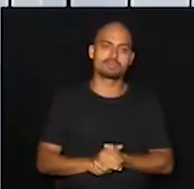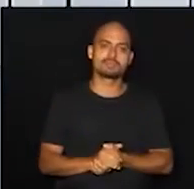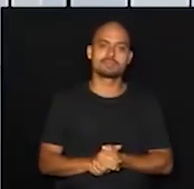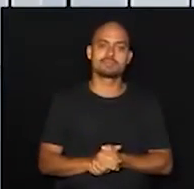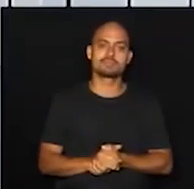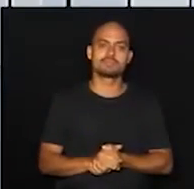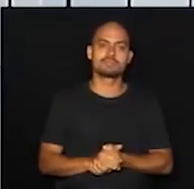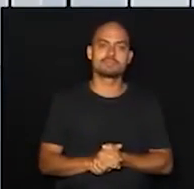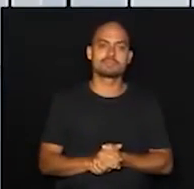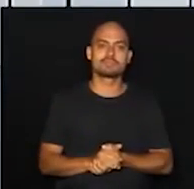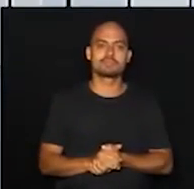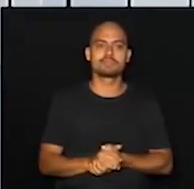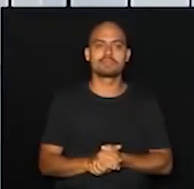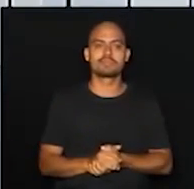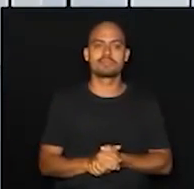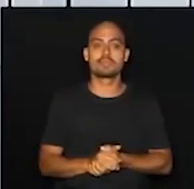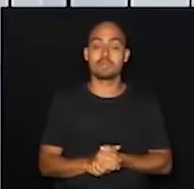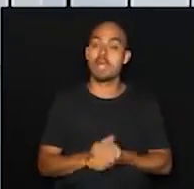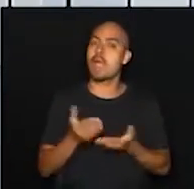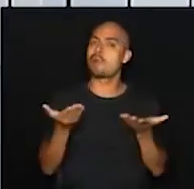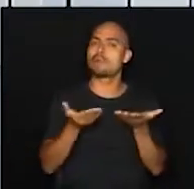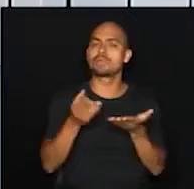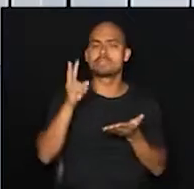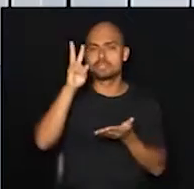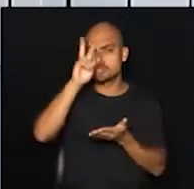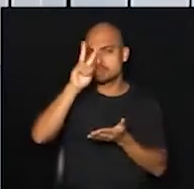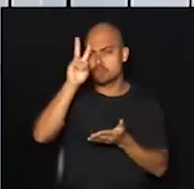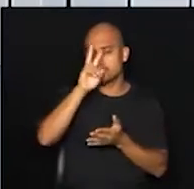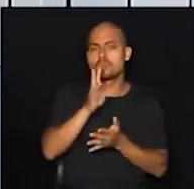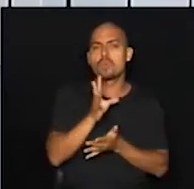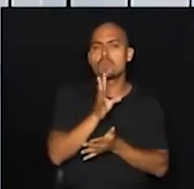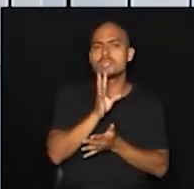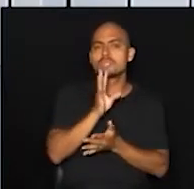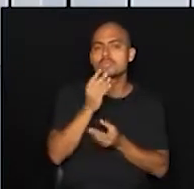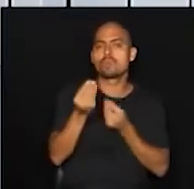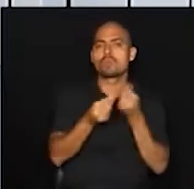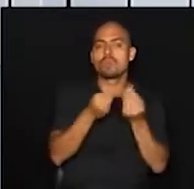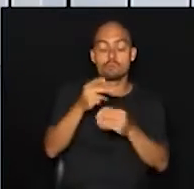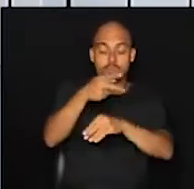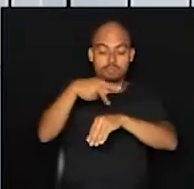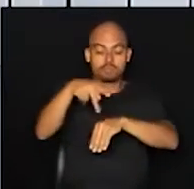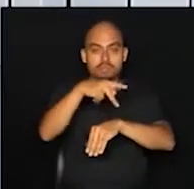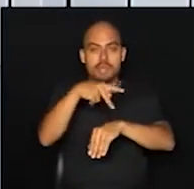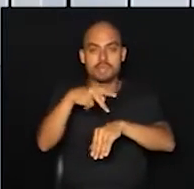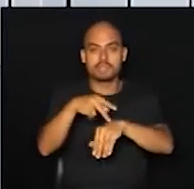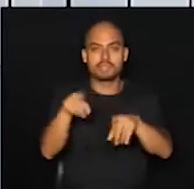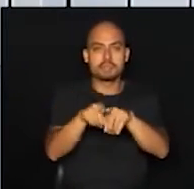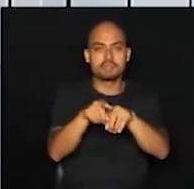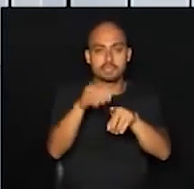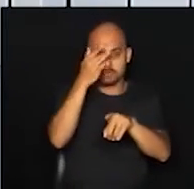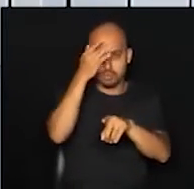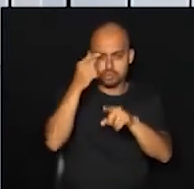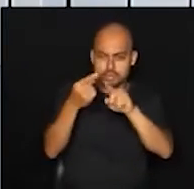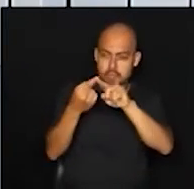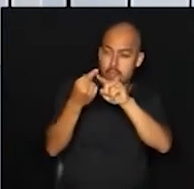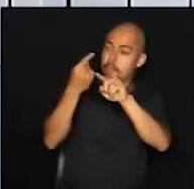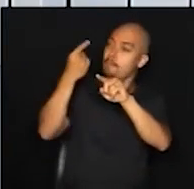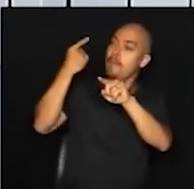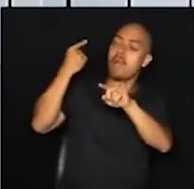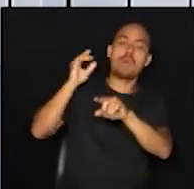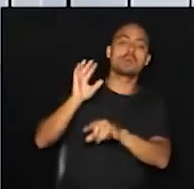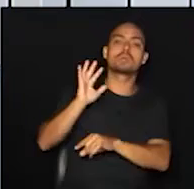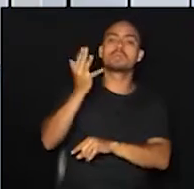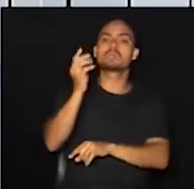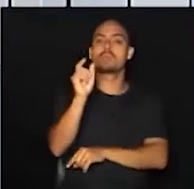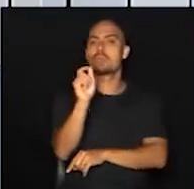E agora é hora da gente mergulhar na história, conhecer o nosso país, os nossos antepassados, o que aconteceu no